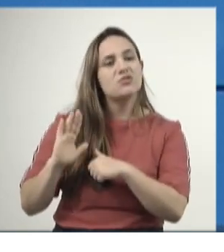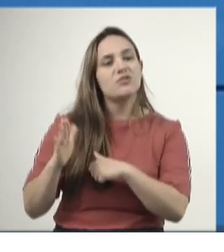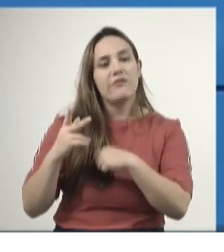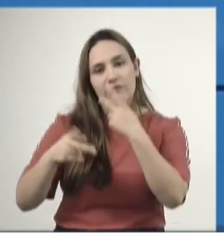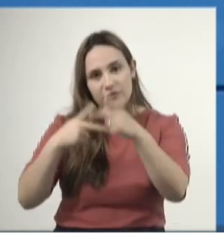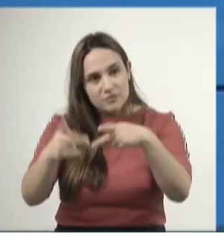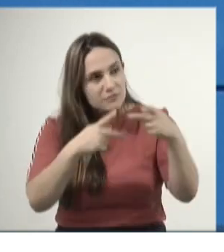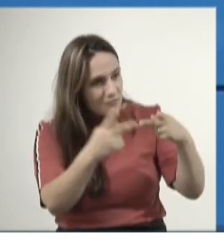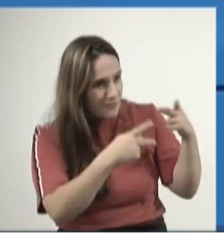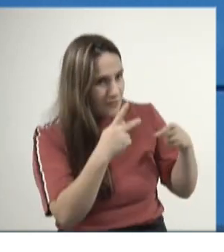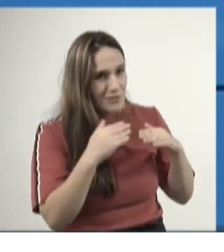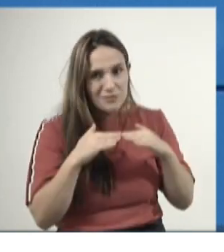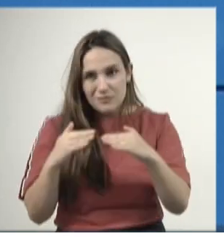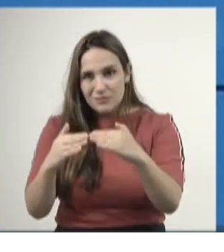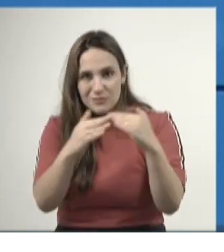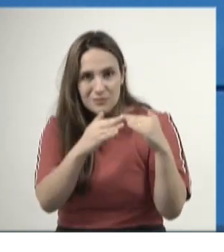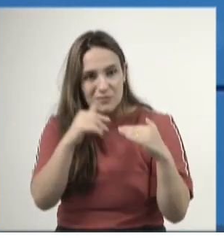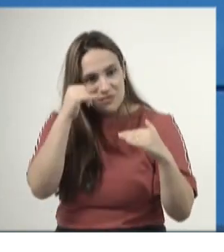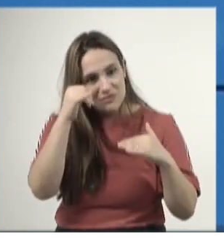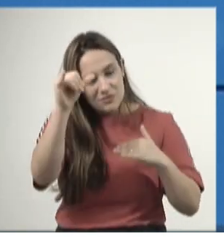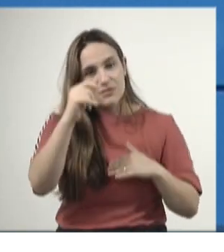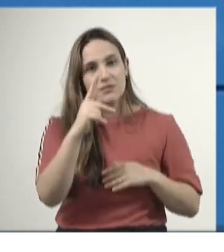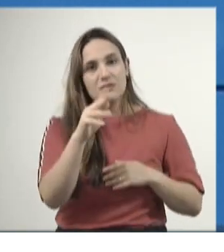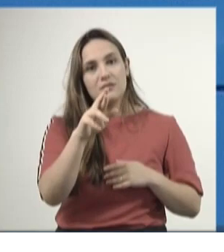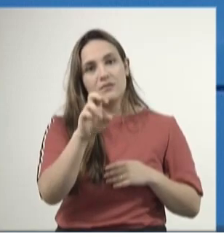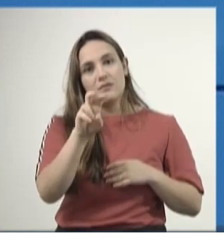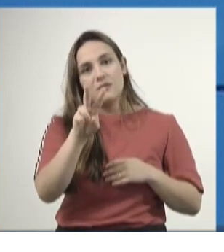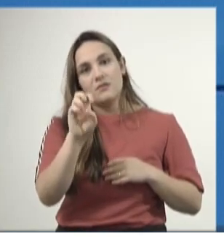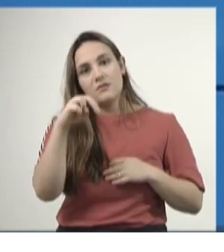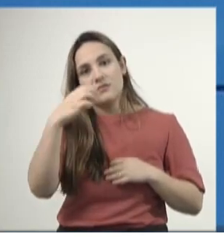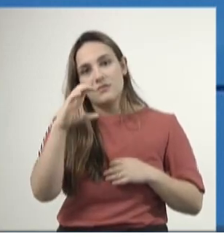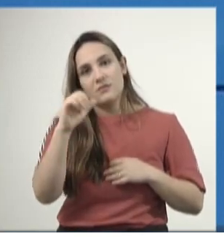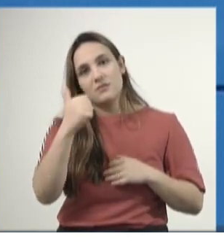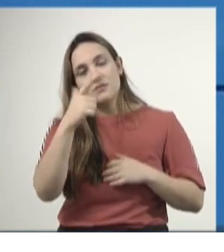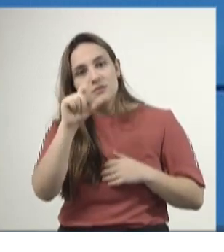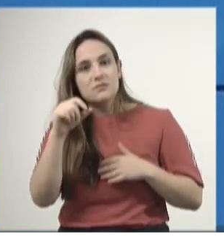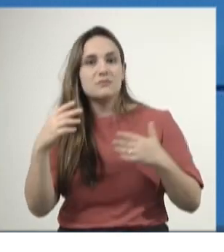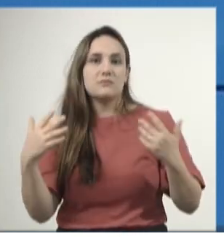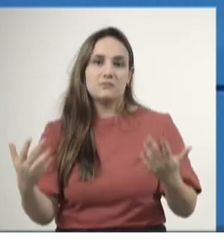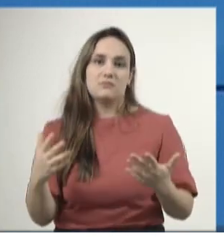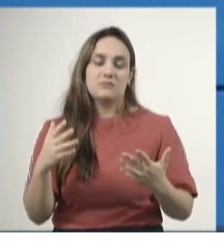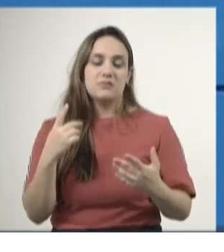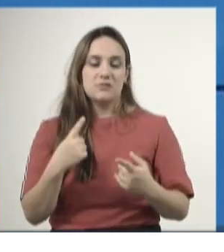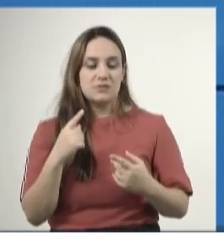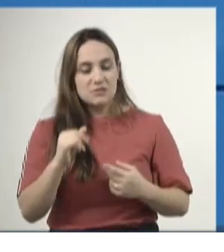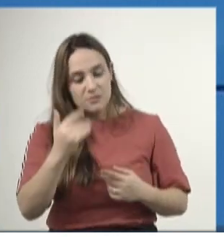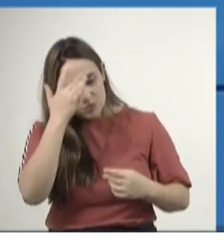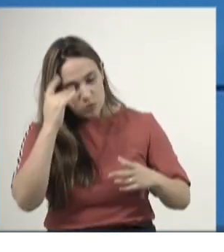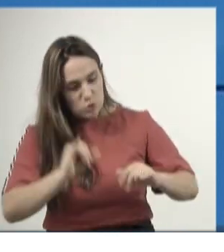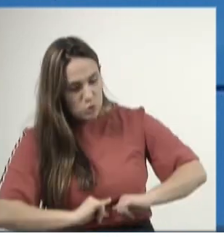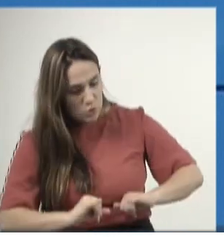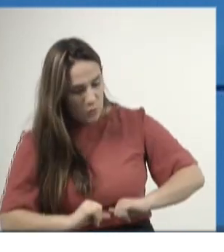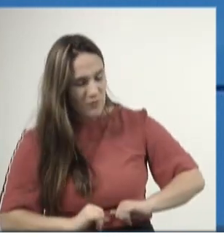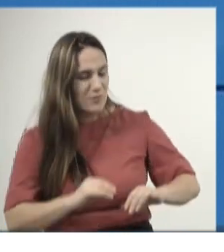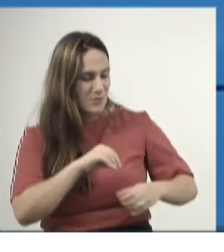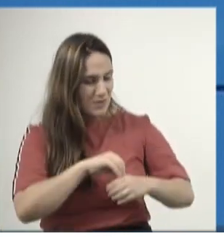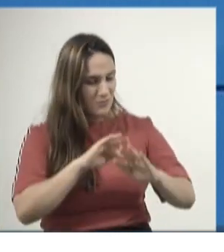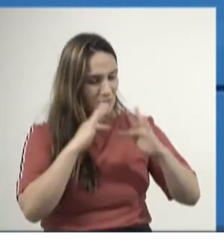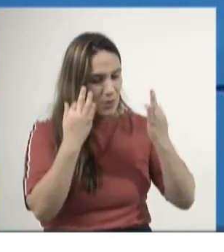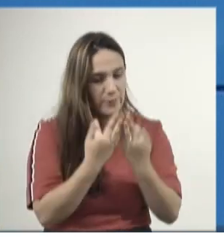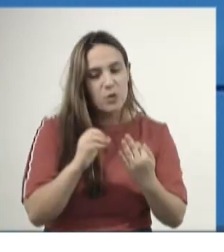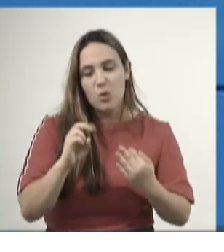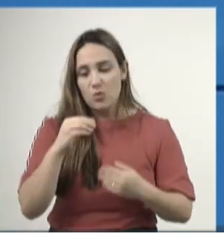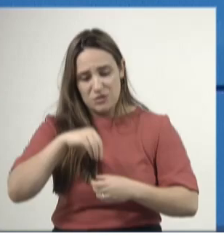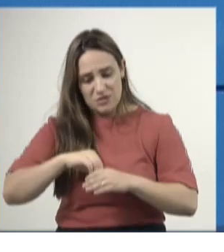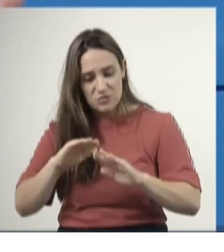compartilhamos a ideia de uma prevenção, de se trabalhar em prevenção a um sofrimento. Há um sofrimento familiar, há um sofrimento dentro